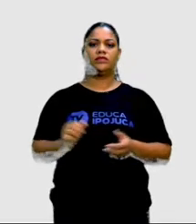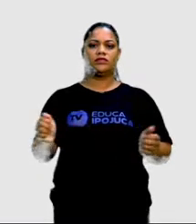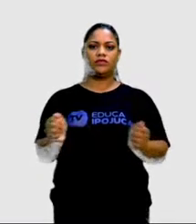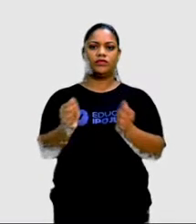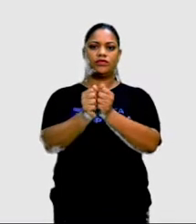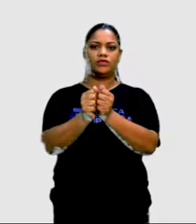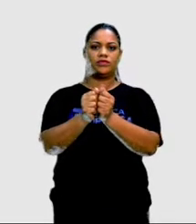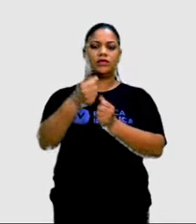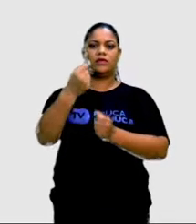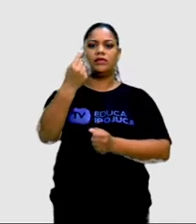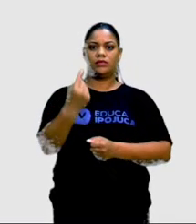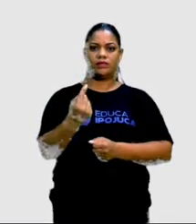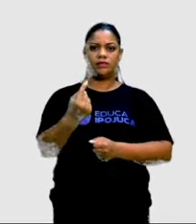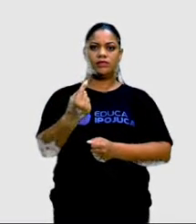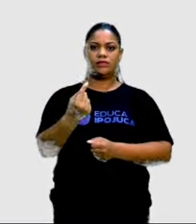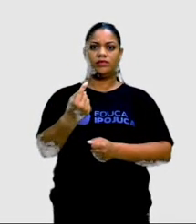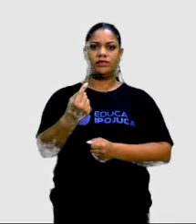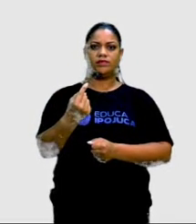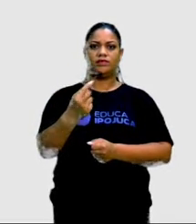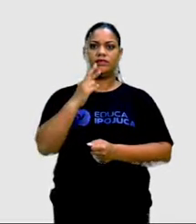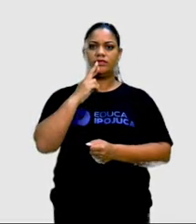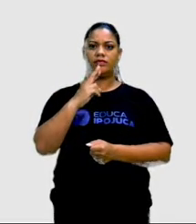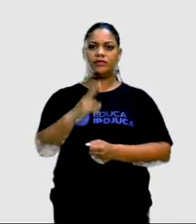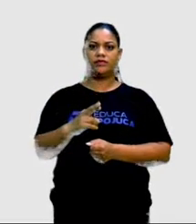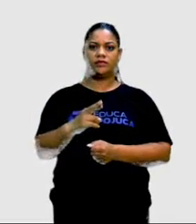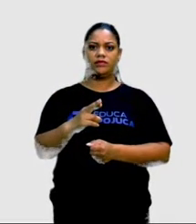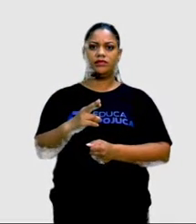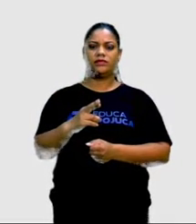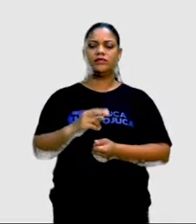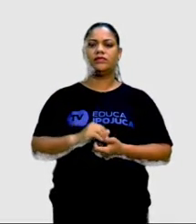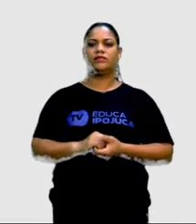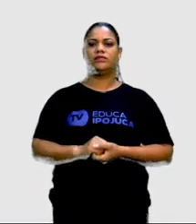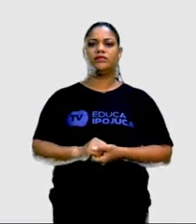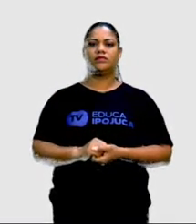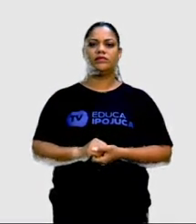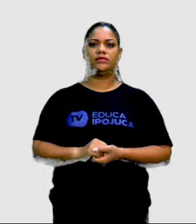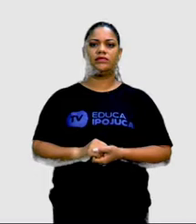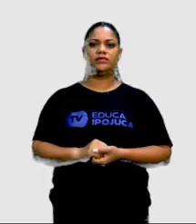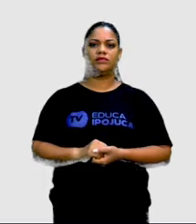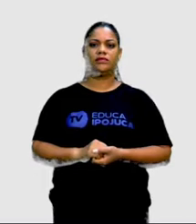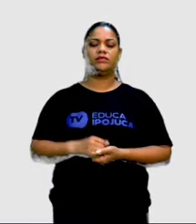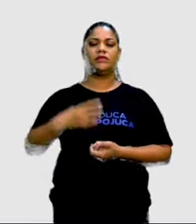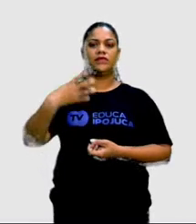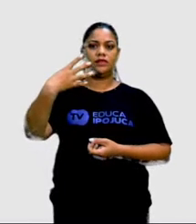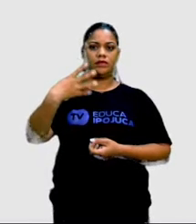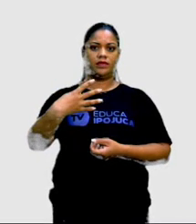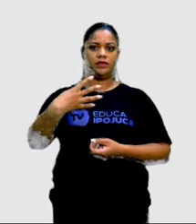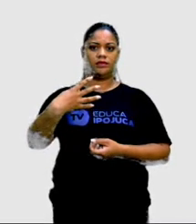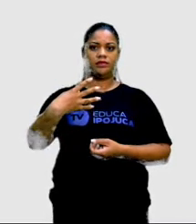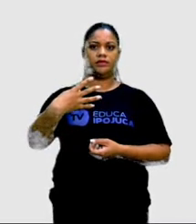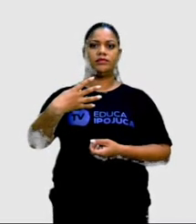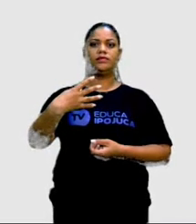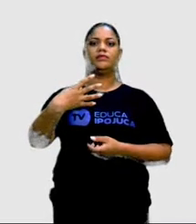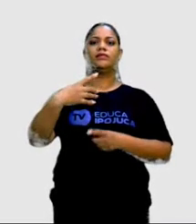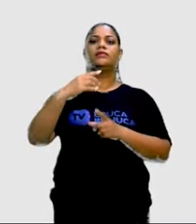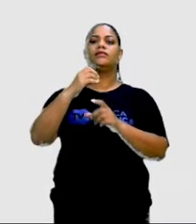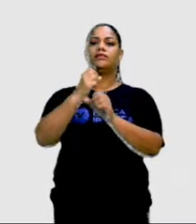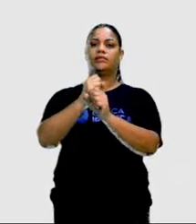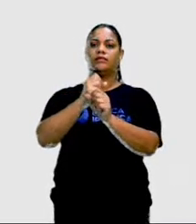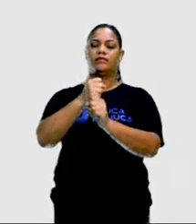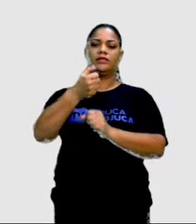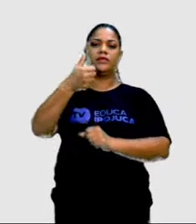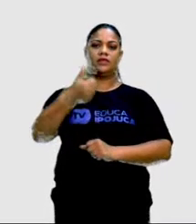juntar com 1, vai dar o meu resultado ali? Claro que vai ser meu 4, porque 4 mais 1 é